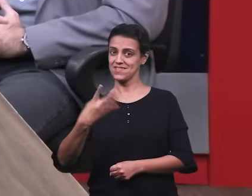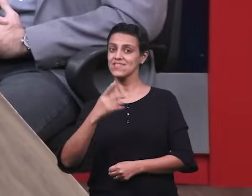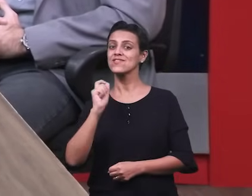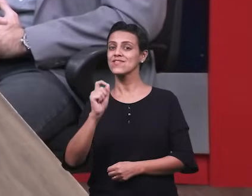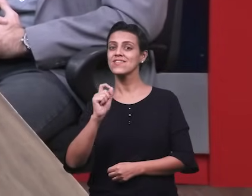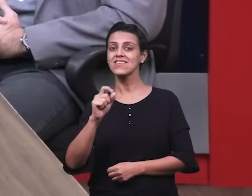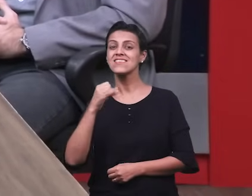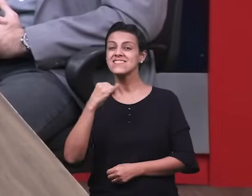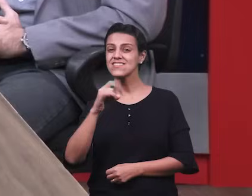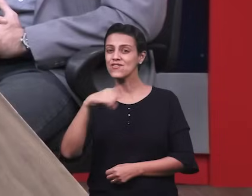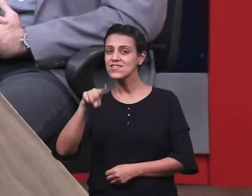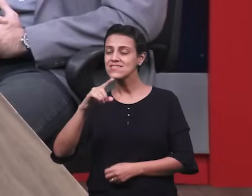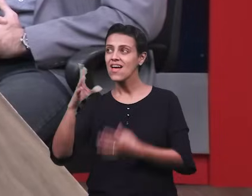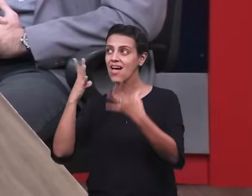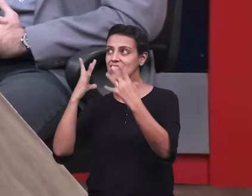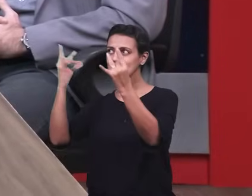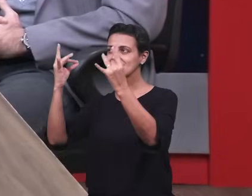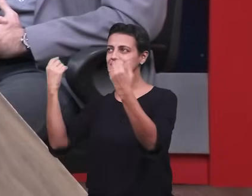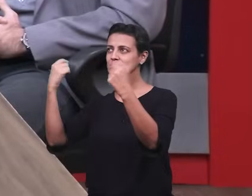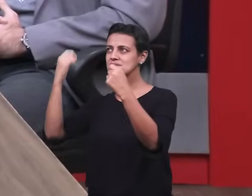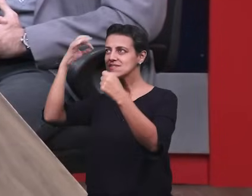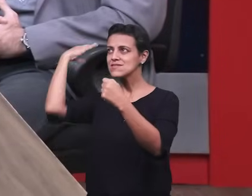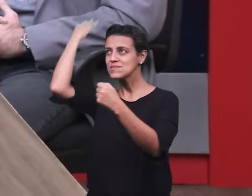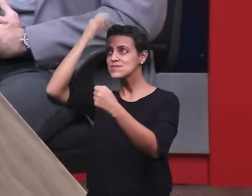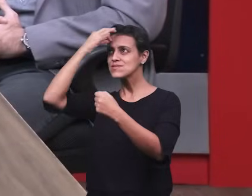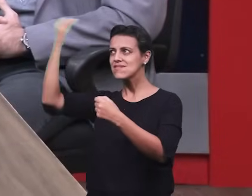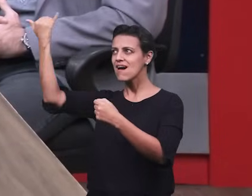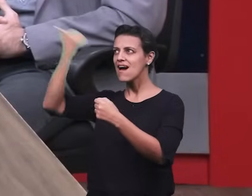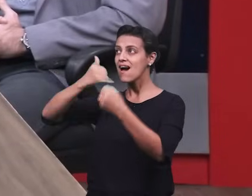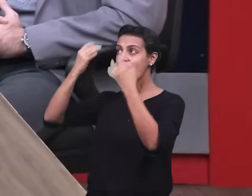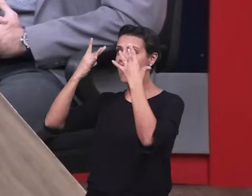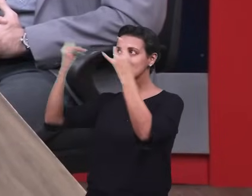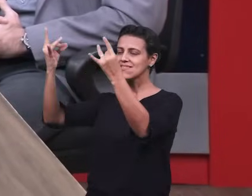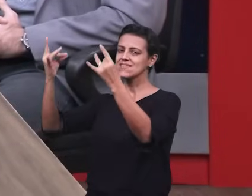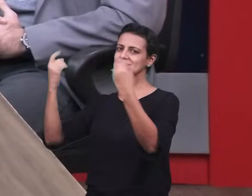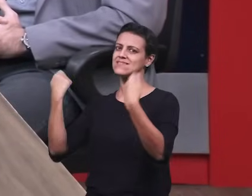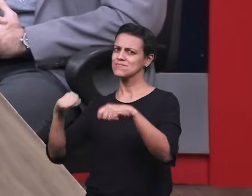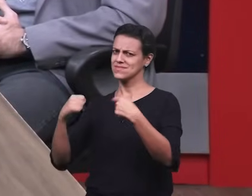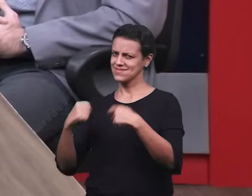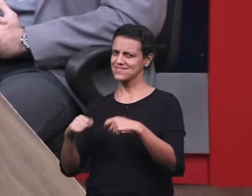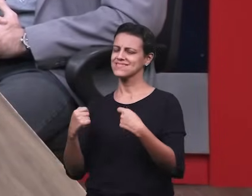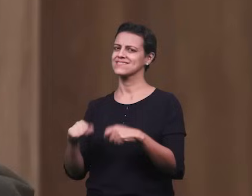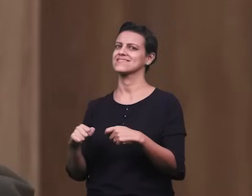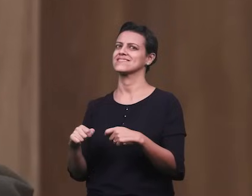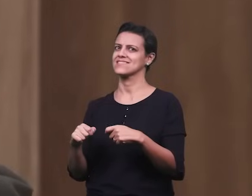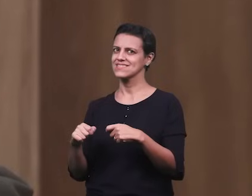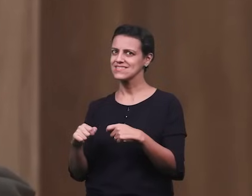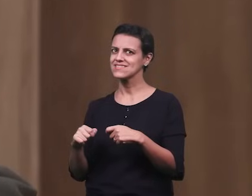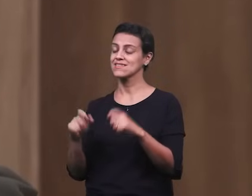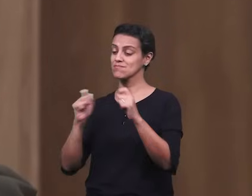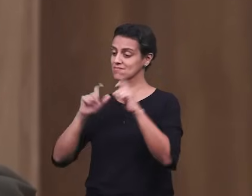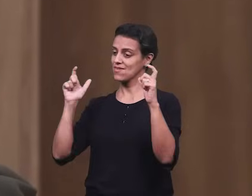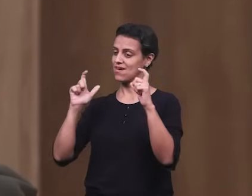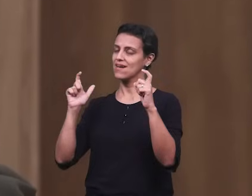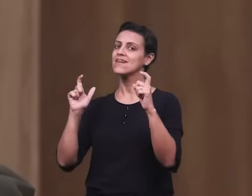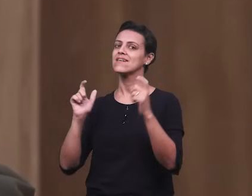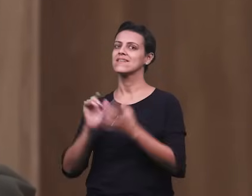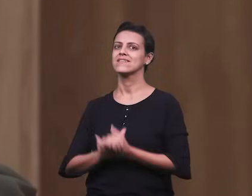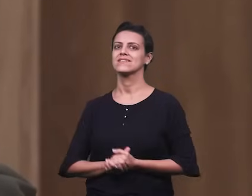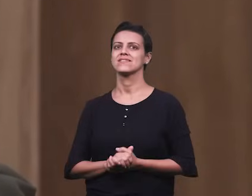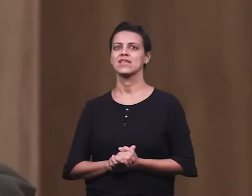tem ouvidos para ouvir, ouça o que o Espírito diz. Nós estamos, o nosso ouvido espiritual tem que estar aberto para as coisas do